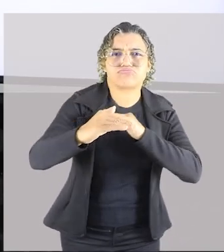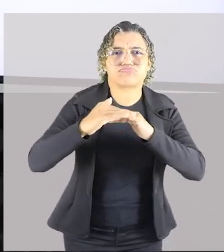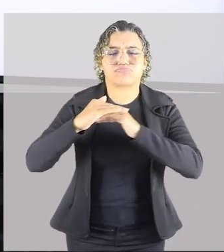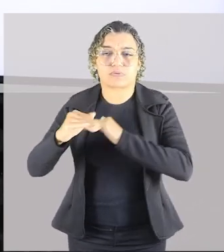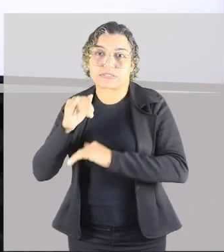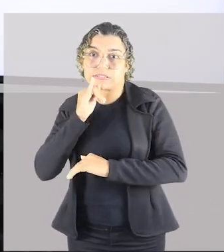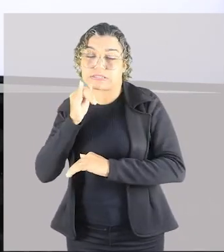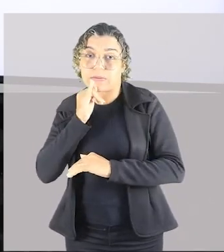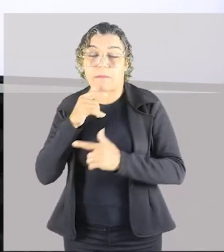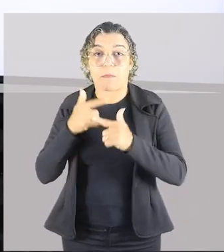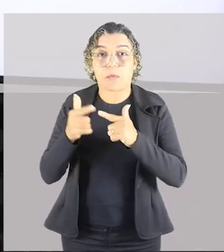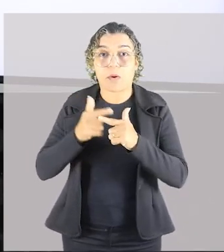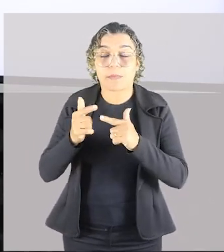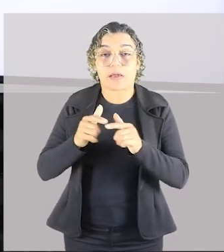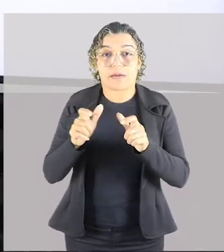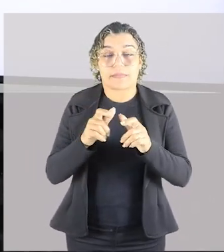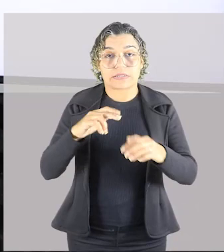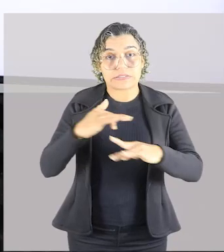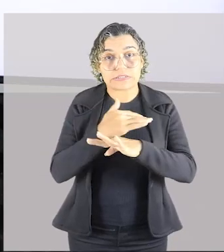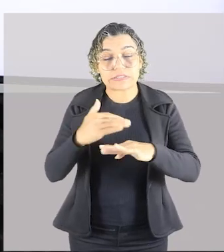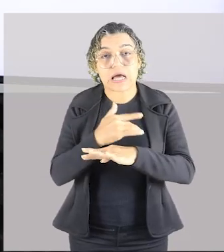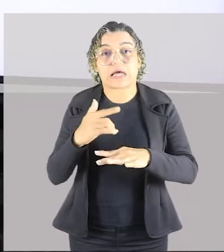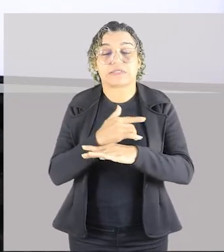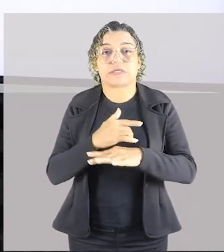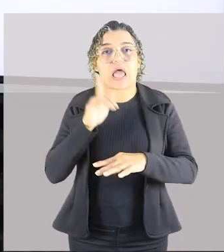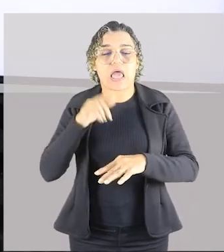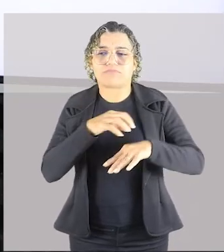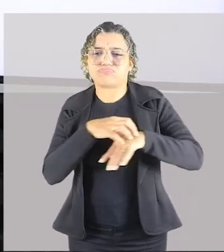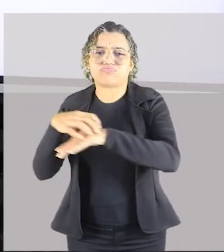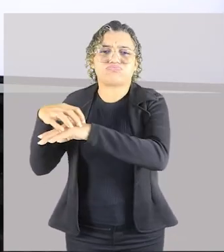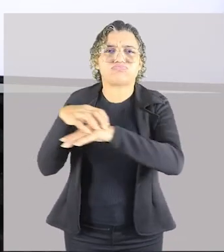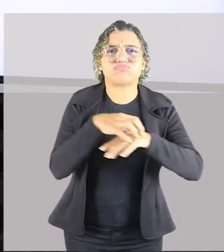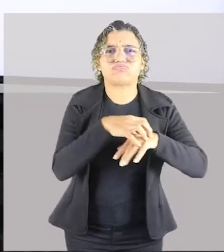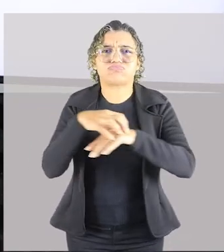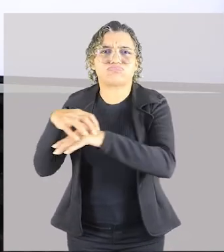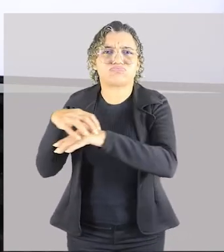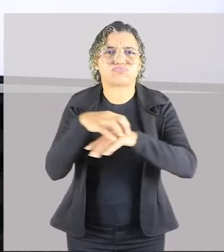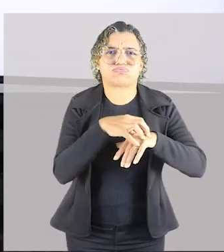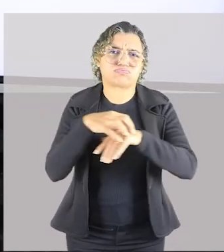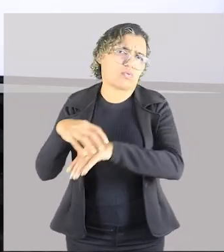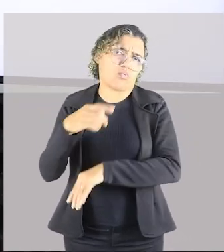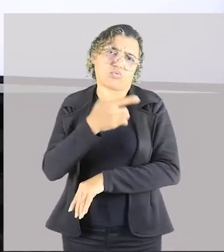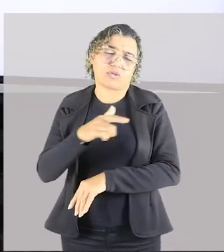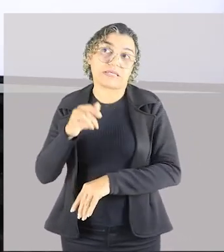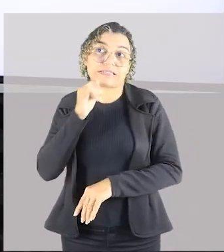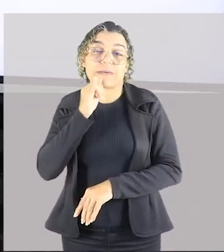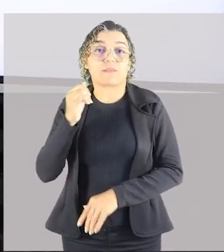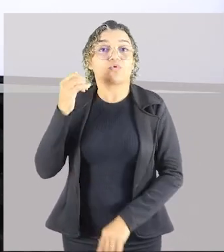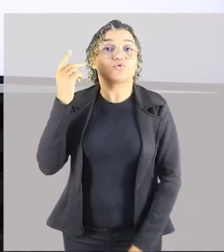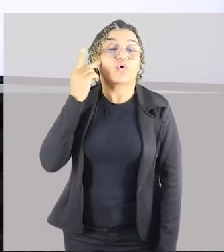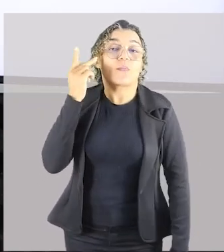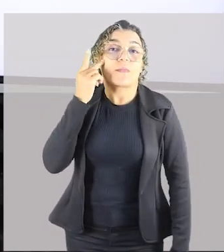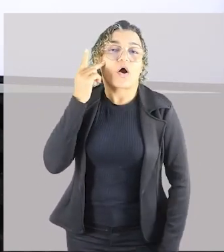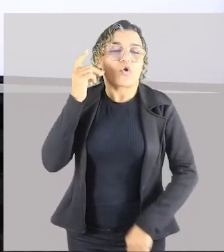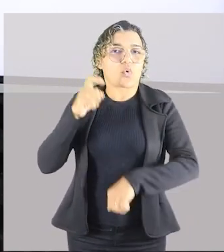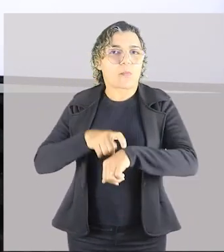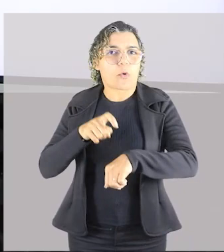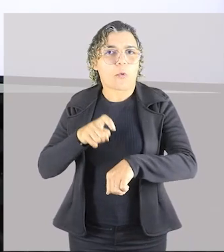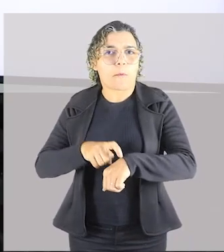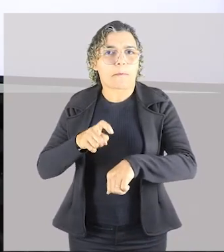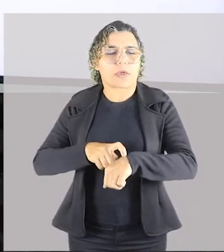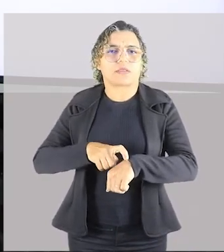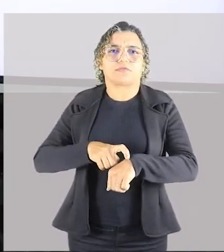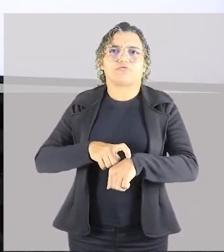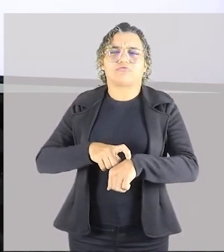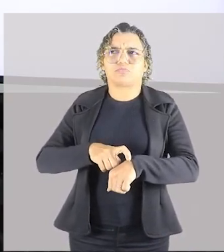crescem de maneira desordenada é o deslocamento, né? A mobilidade urbana. A gente vê, por exemplo, São Paulo, nos horários de pico, onde os